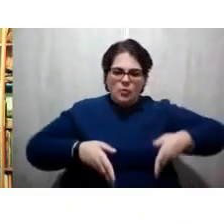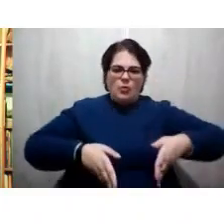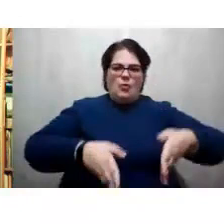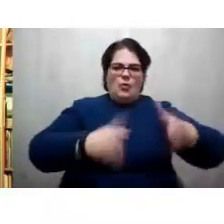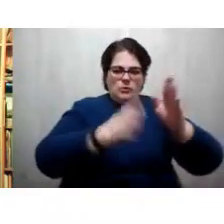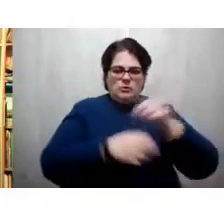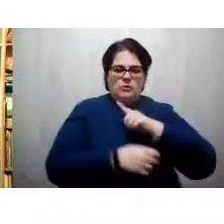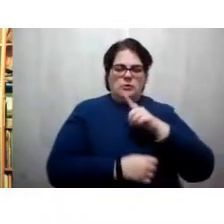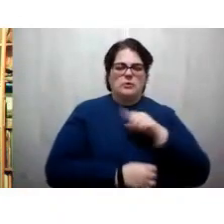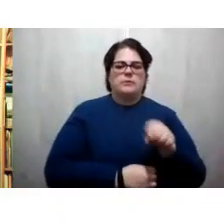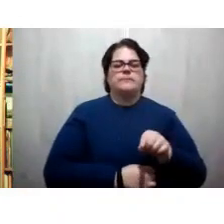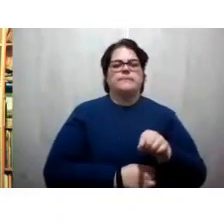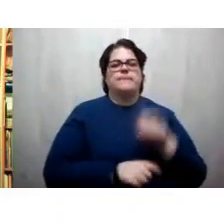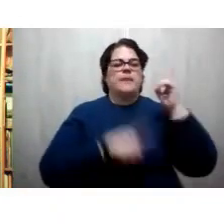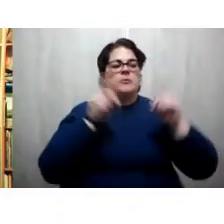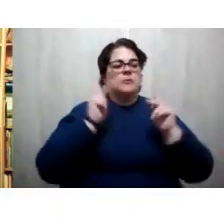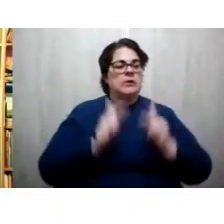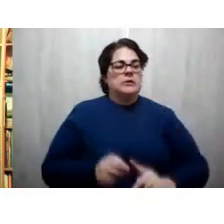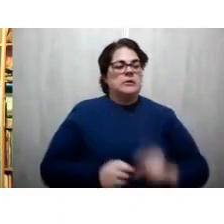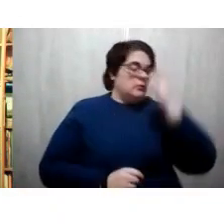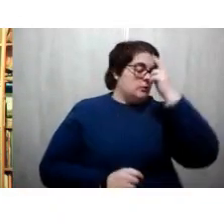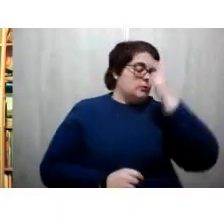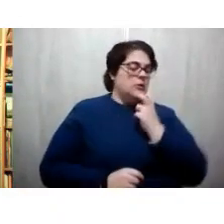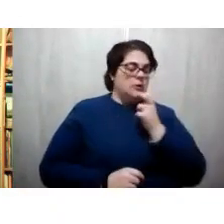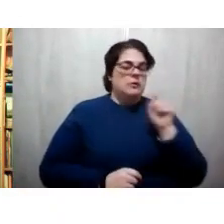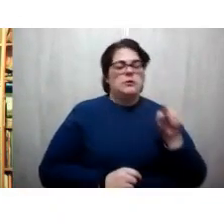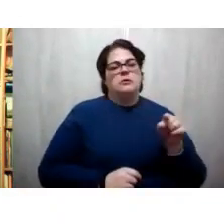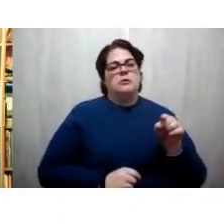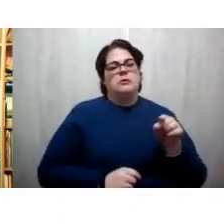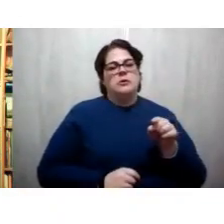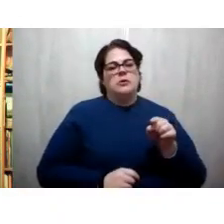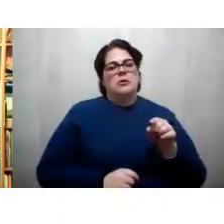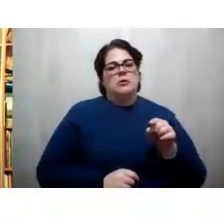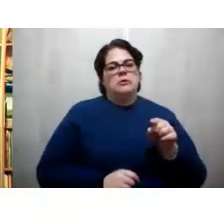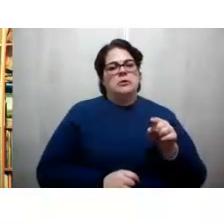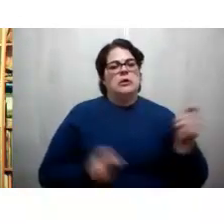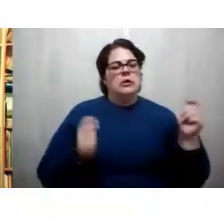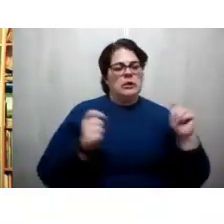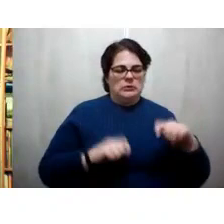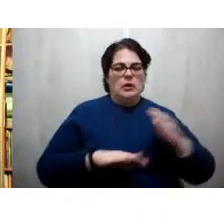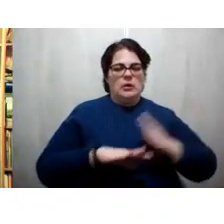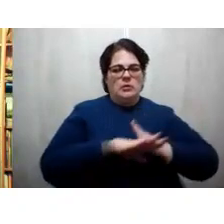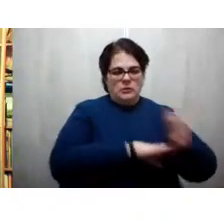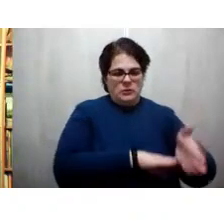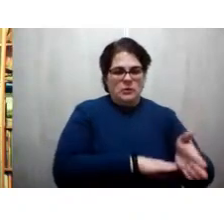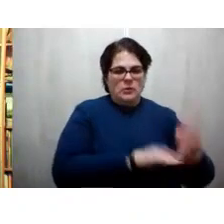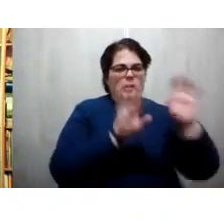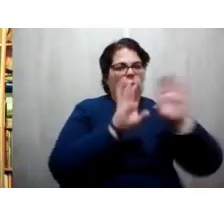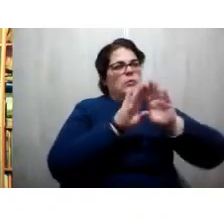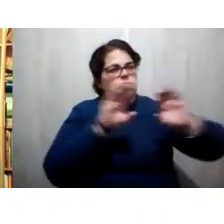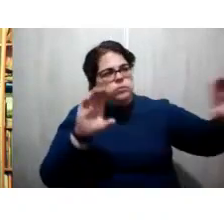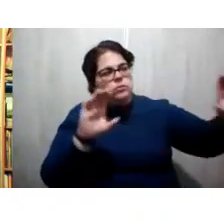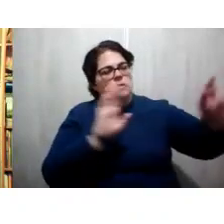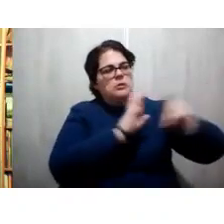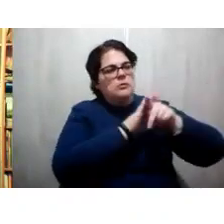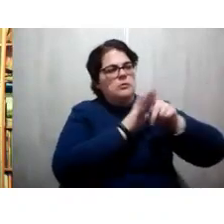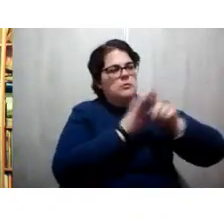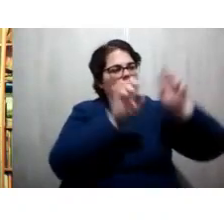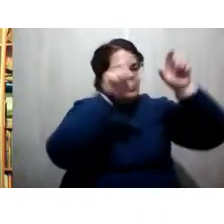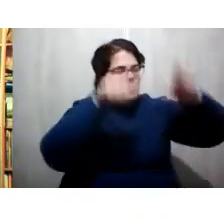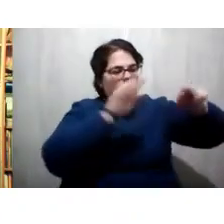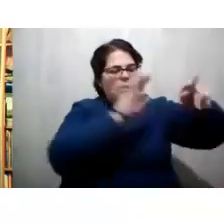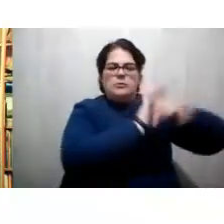algumas pessoas com deficiência visual têm acesso ao sambódromo, a esse camarote da cidade, por meio de